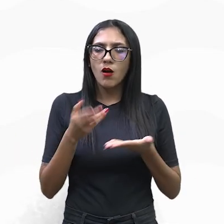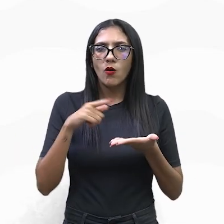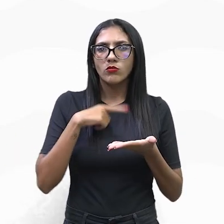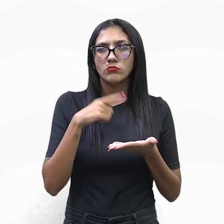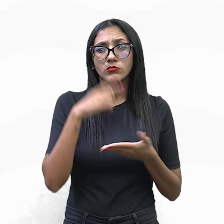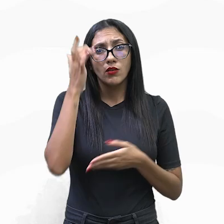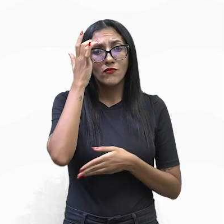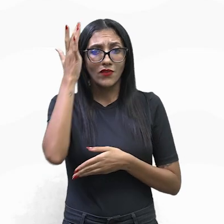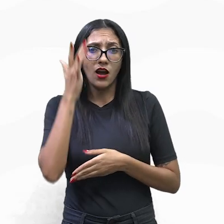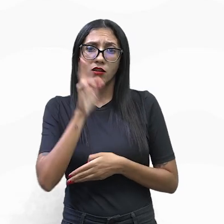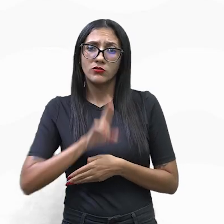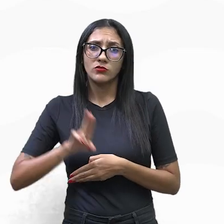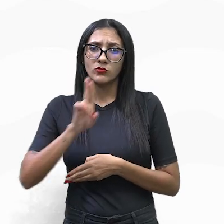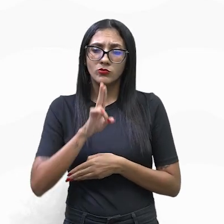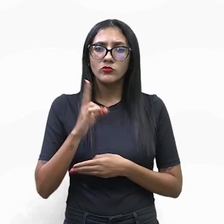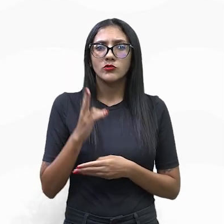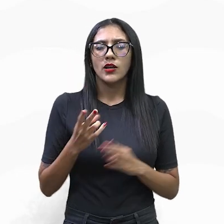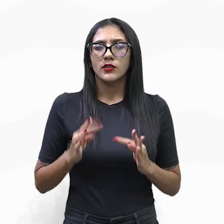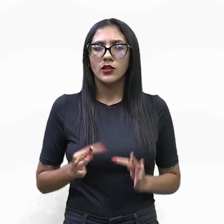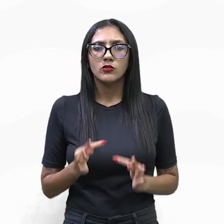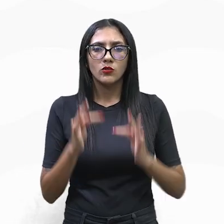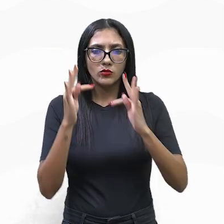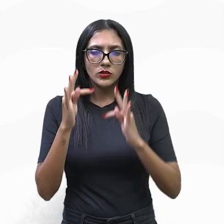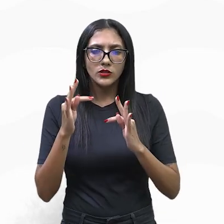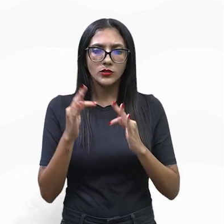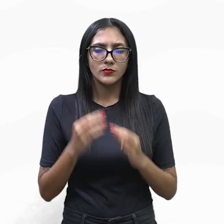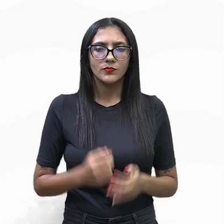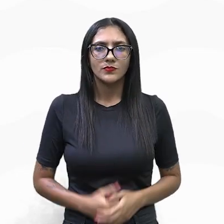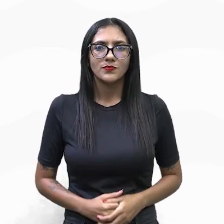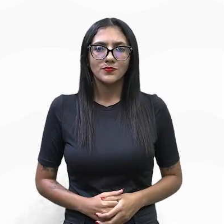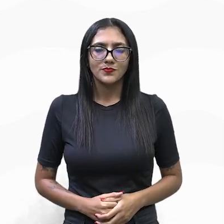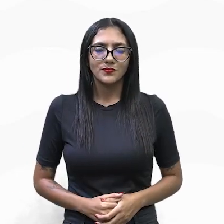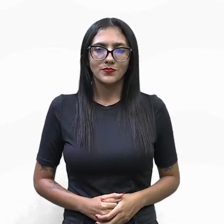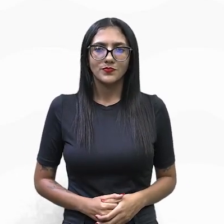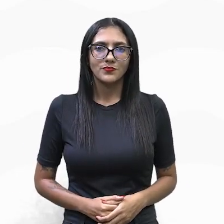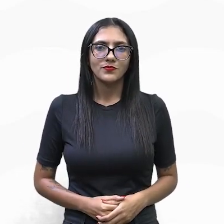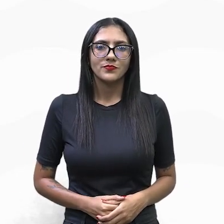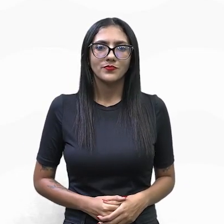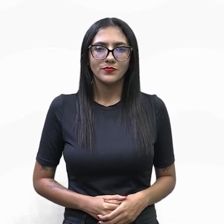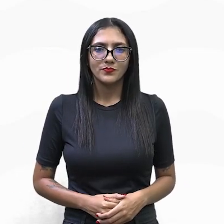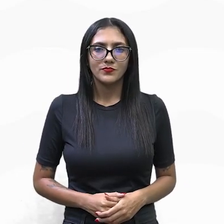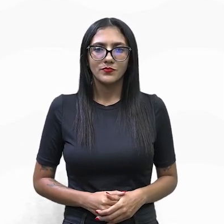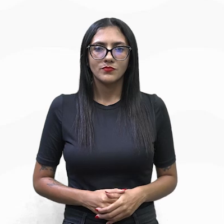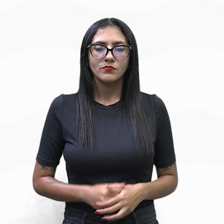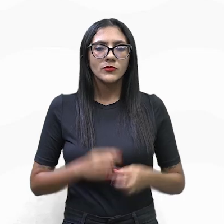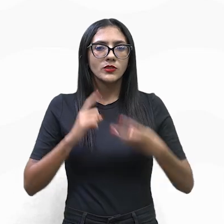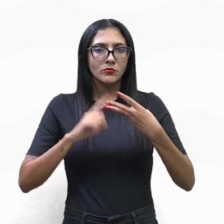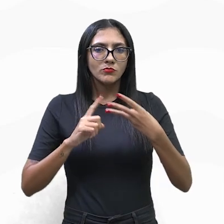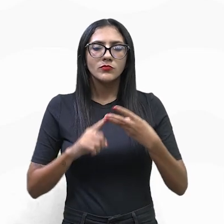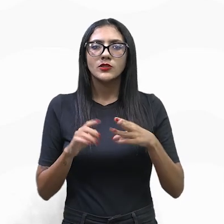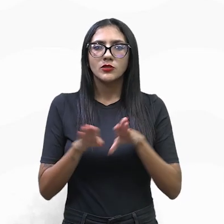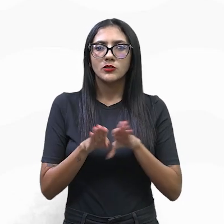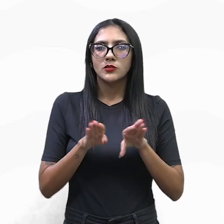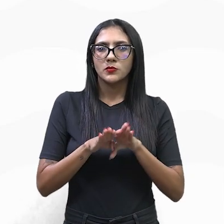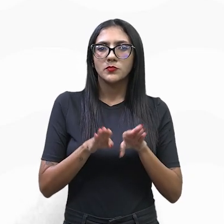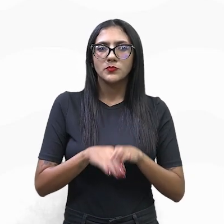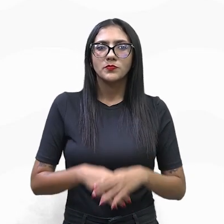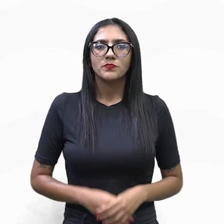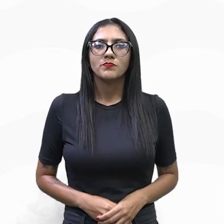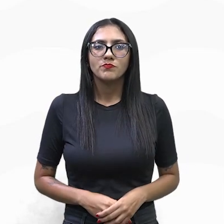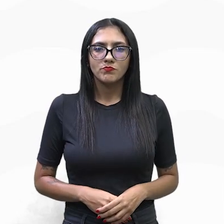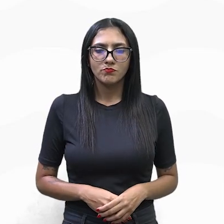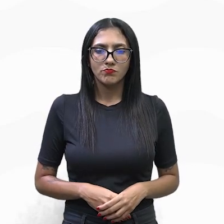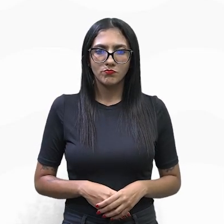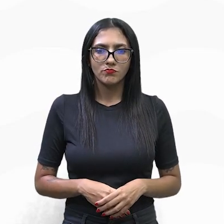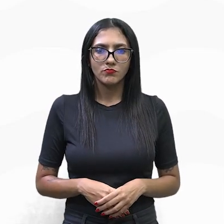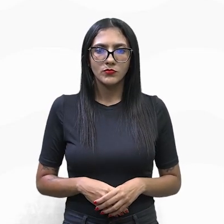mecanizada e à concorrência com outras atividades econômicas. Bom, mas olha só, outra profissão que também deixaram de existir, ó,